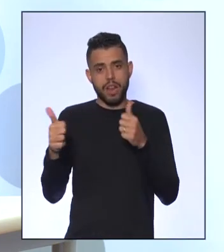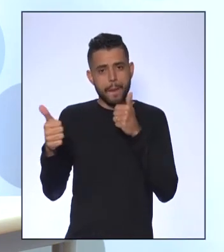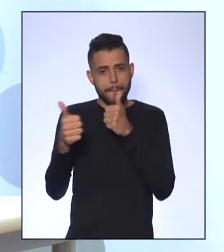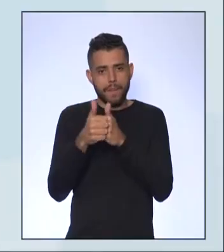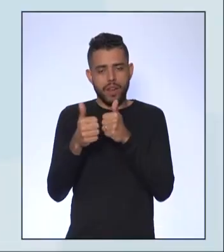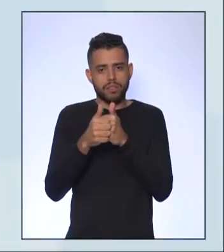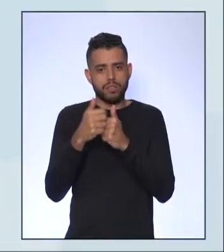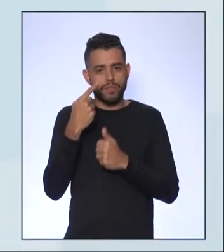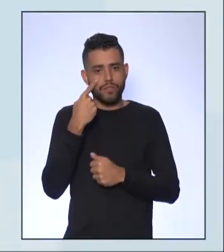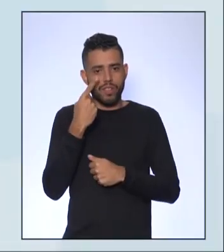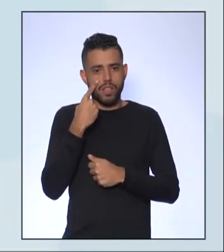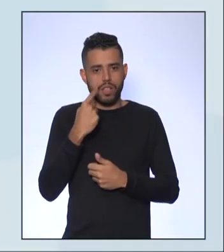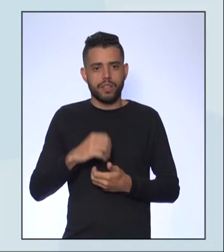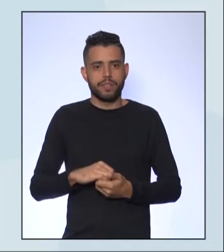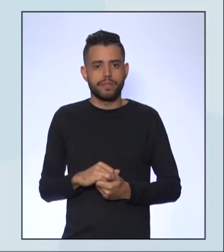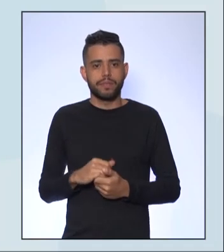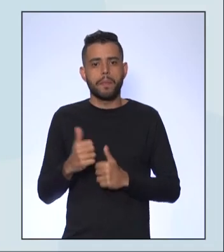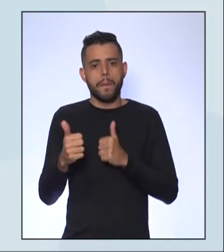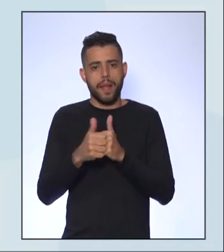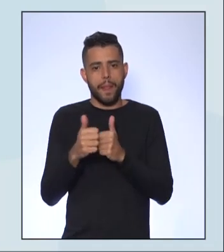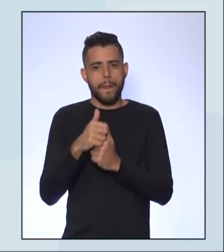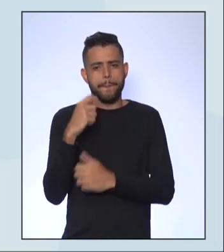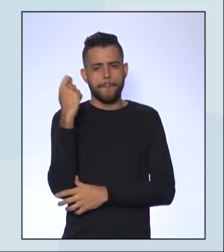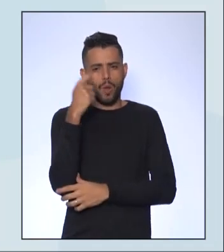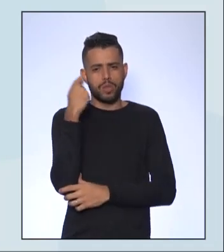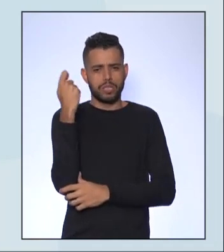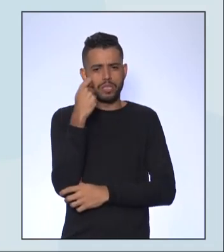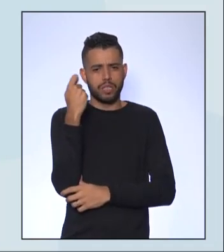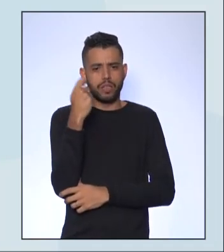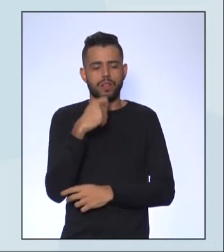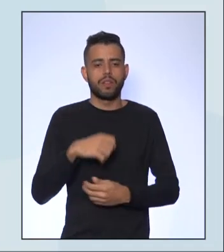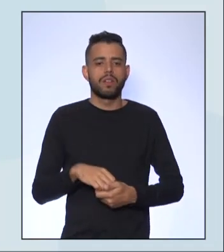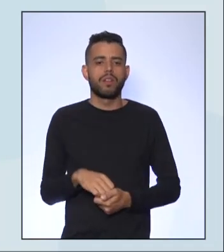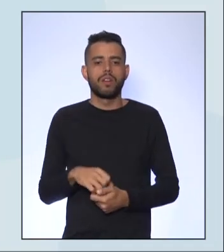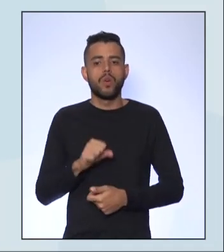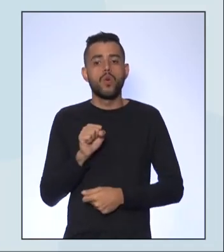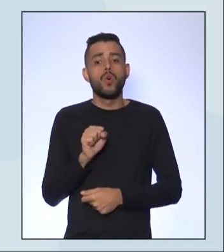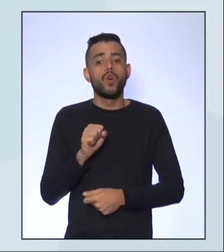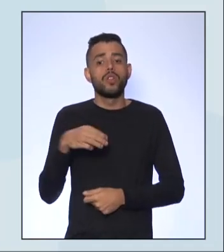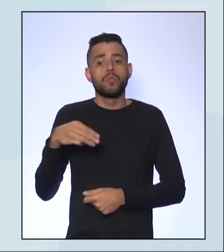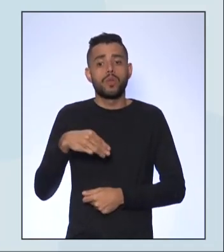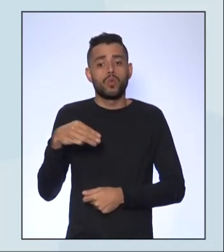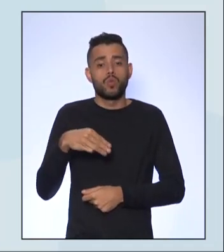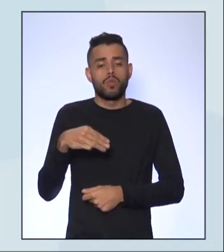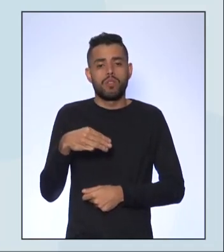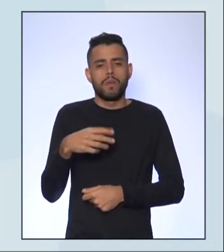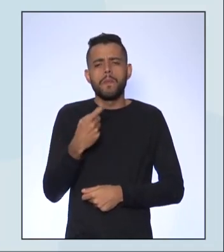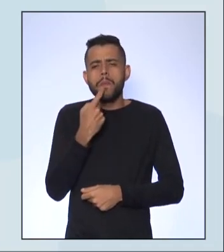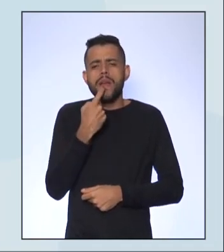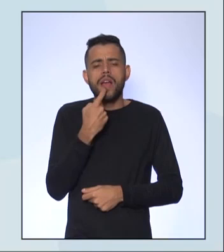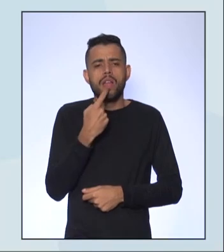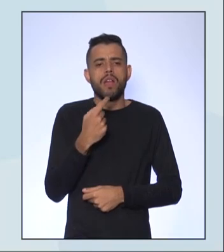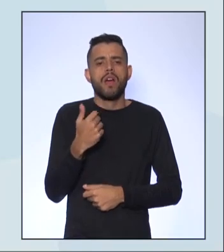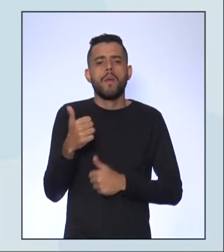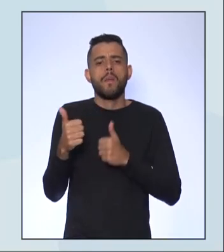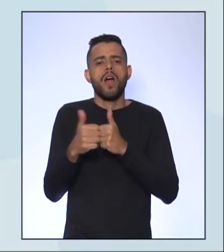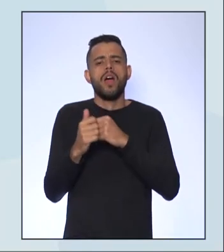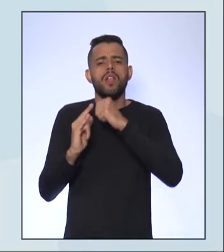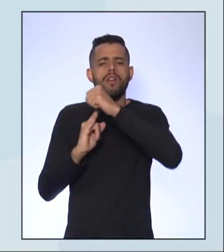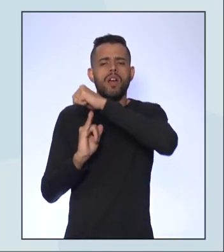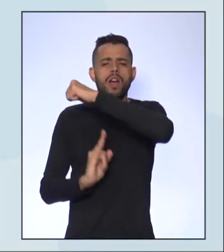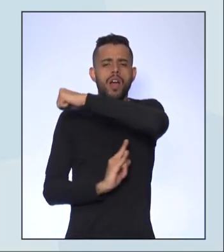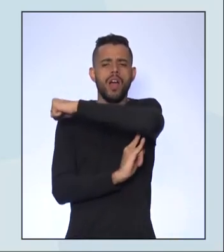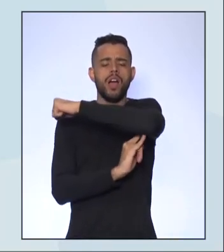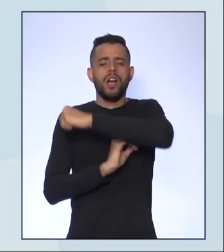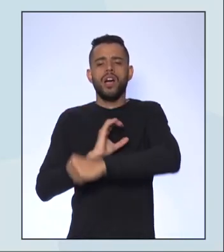imagem vocês podem ver, ele fica próximo à Paulista, na descrição fica 8 minutos da Paulista, e fica perto do Viaduto do Chá, que era o